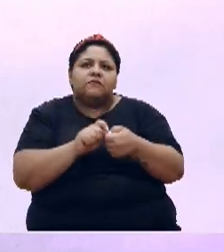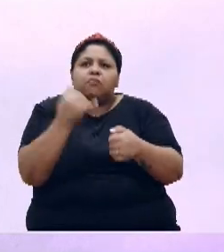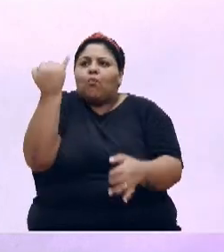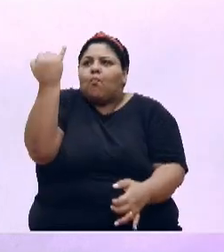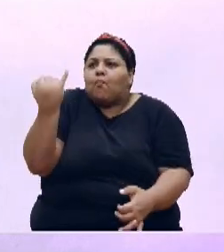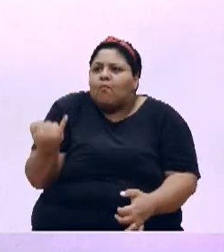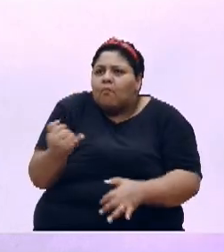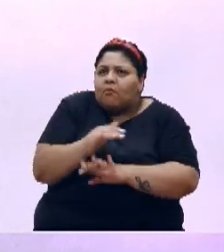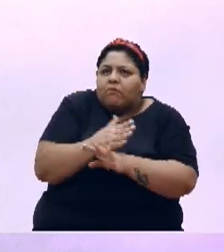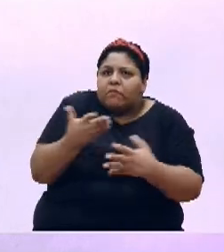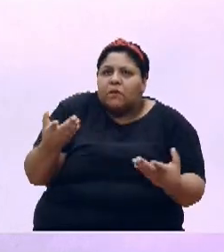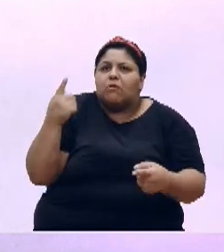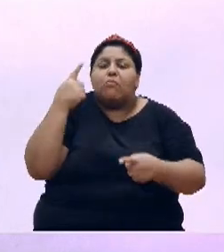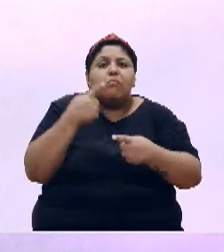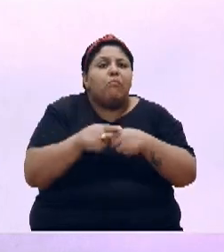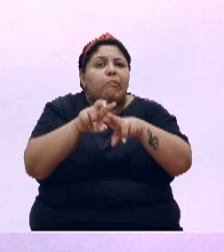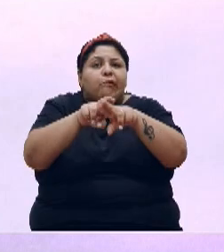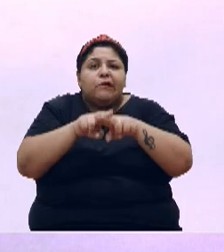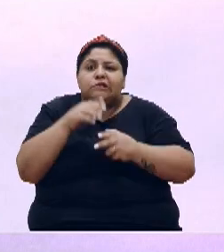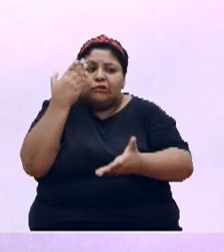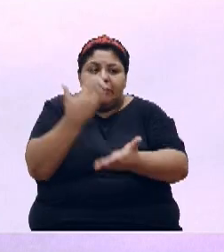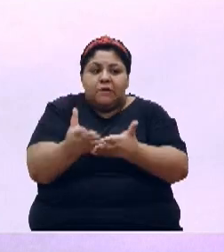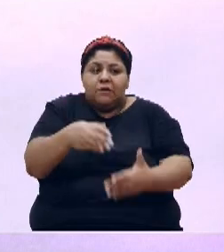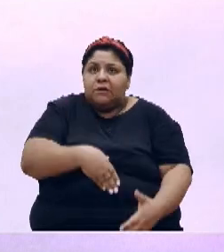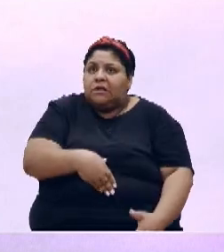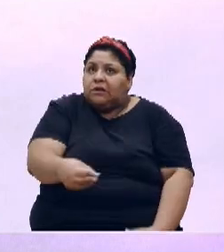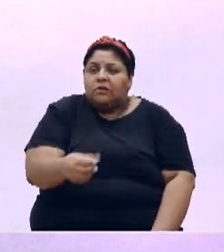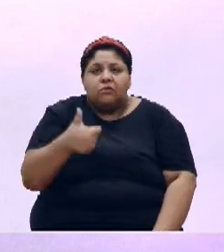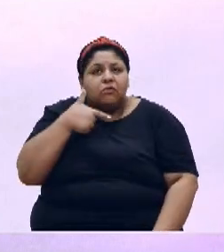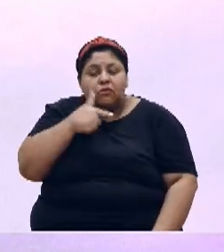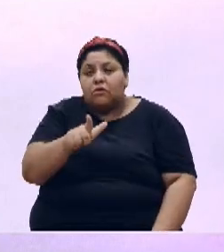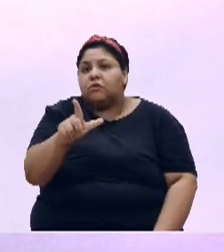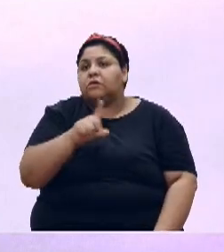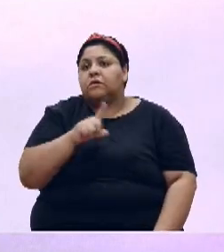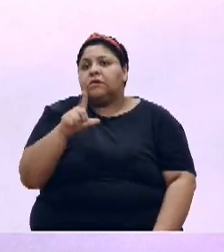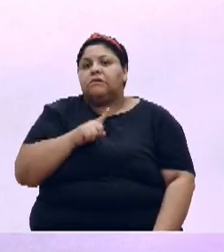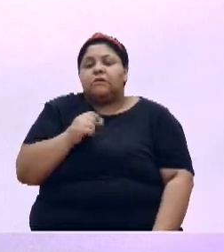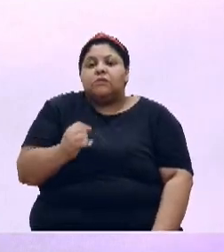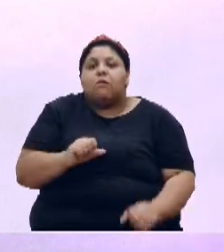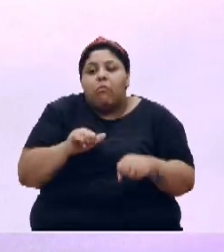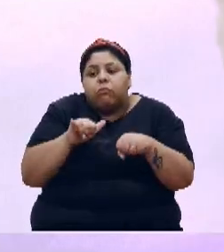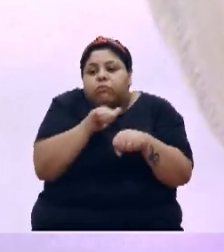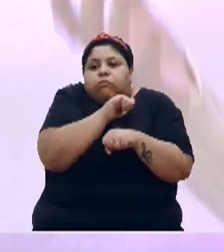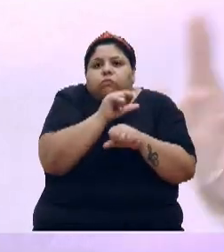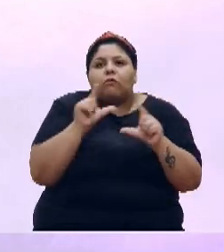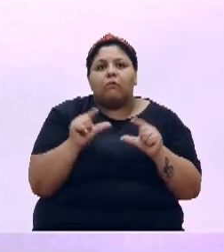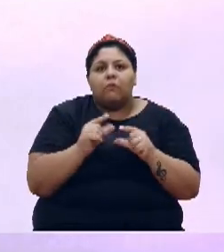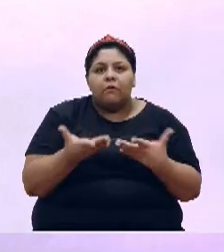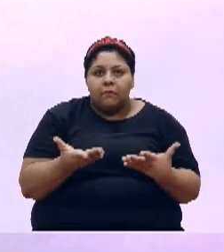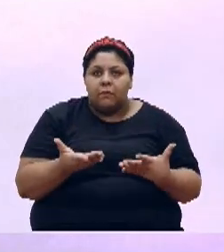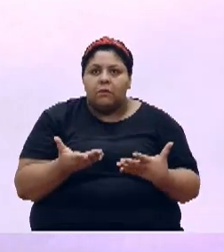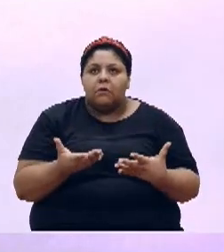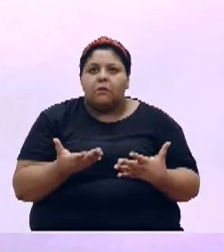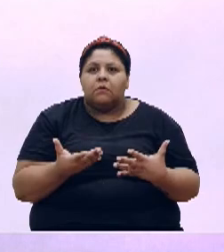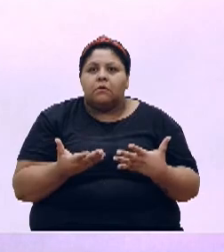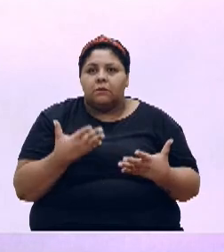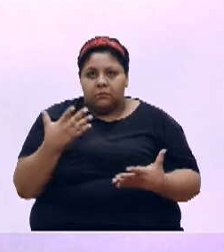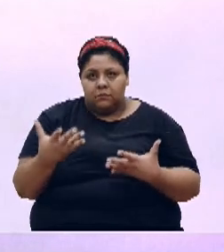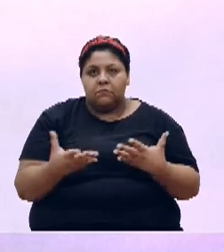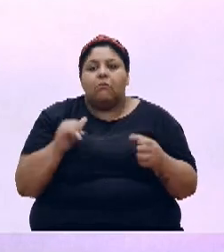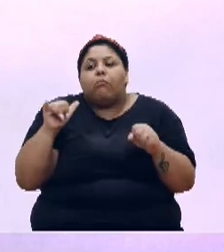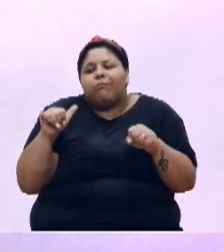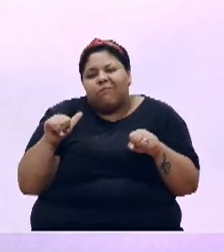dietas lá e aí por isso que tu perdeu e tu não segurou. Tu tem que estar mais gordinha, né? Ou o contrário. Vai lá, nós